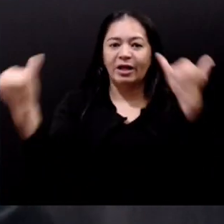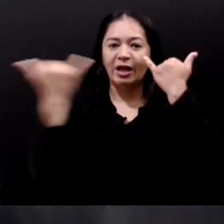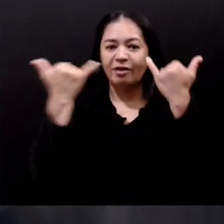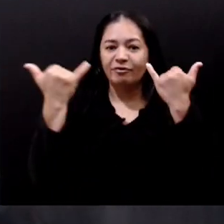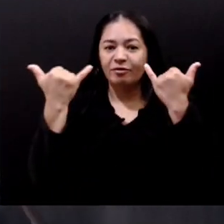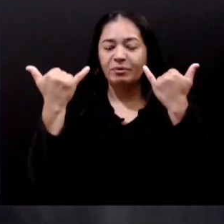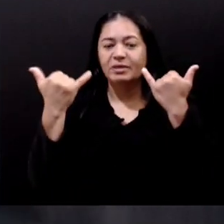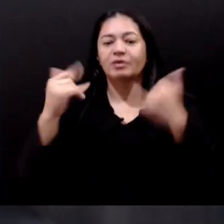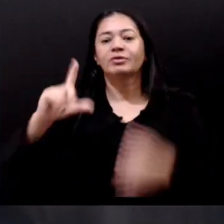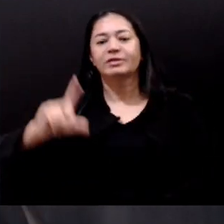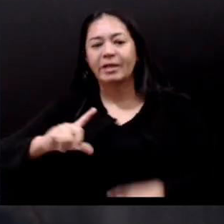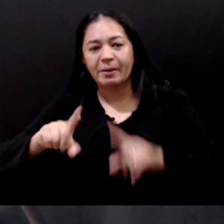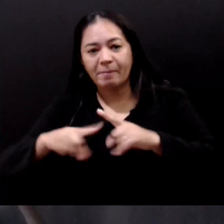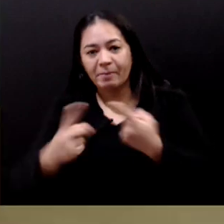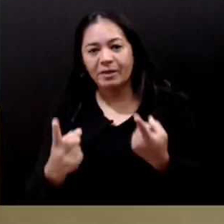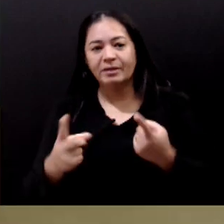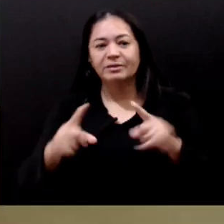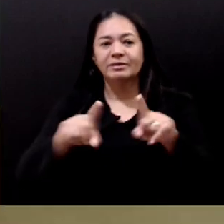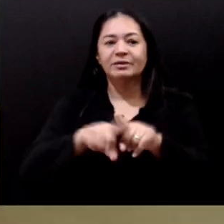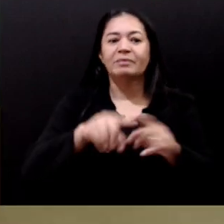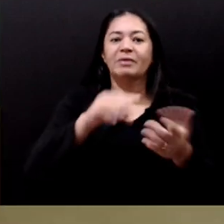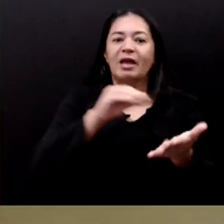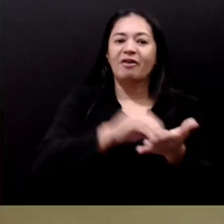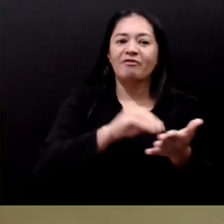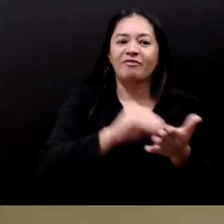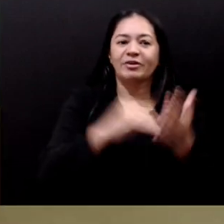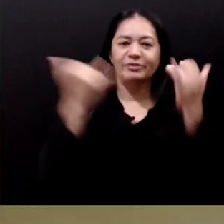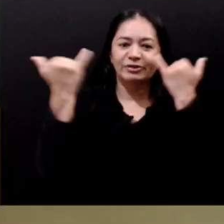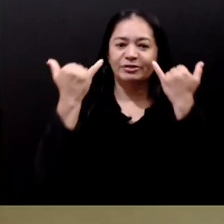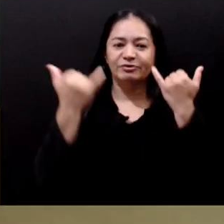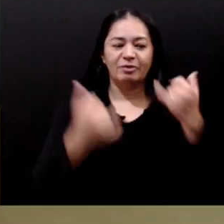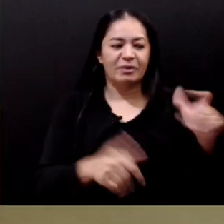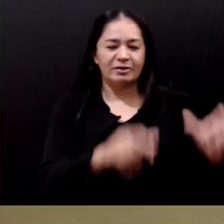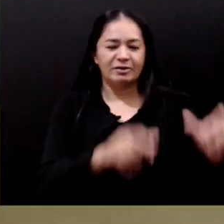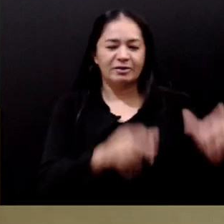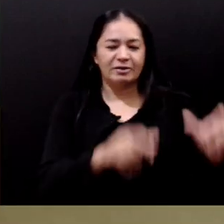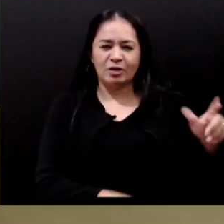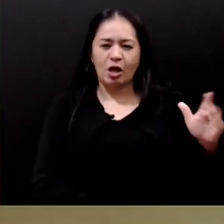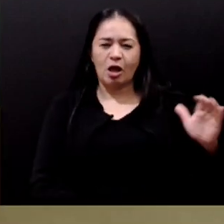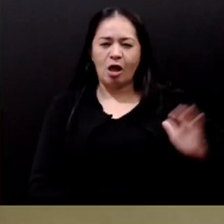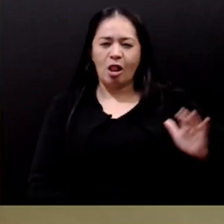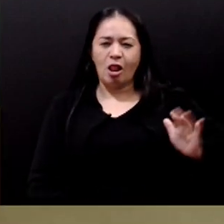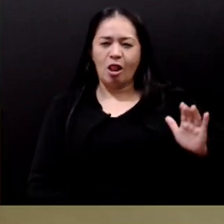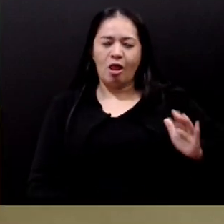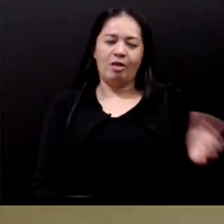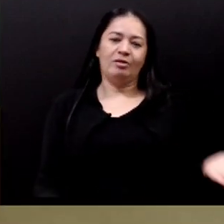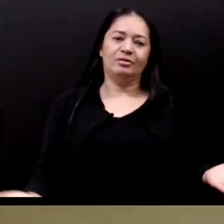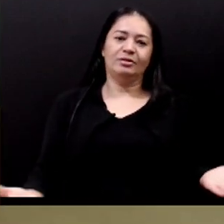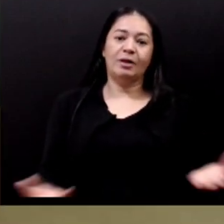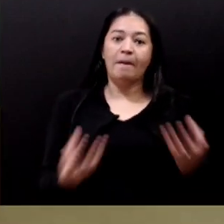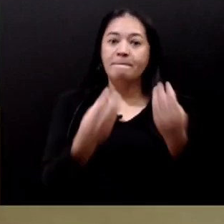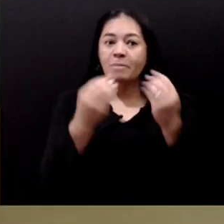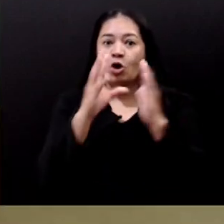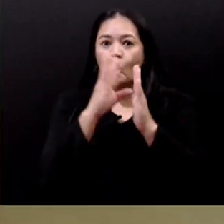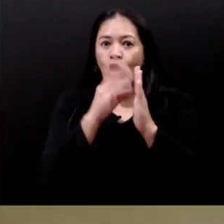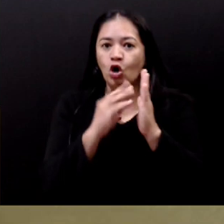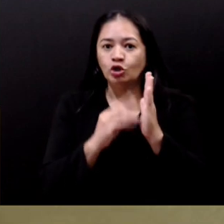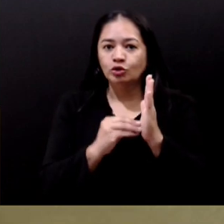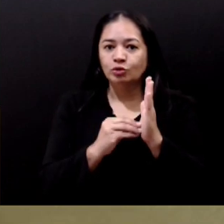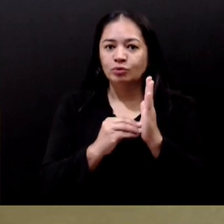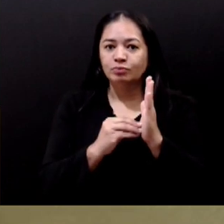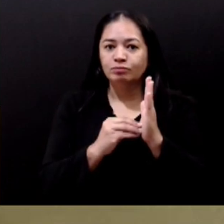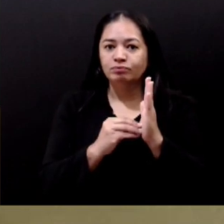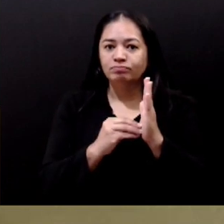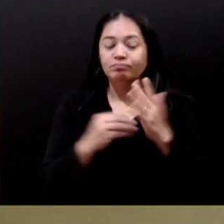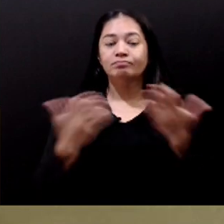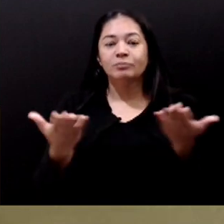enche o bolso de muita gente É também, né. muito conteúdo, né, É muito conteúdo conteúdo. demais, você acaba ficando confuso, e aí você acaba ficando com